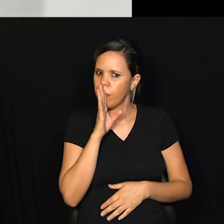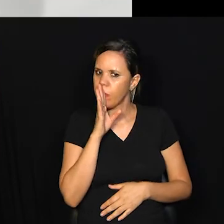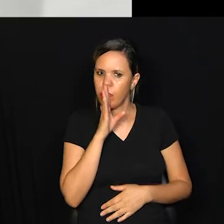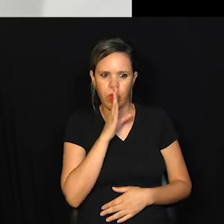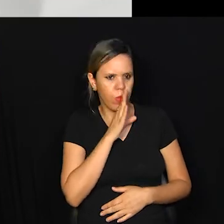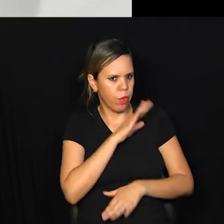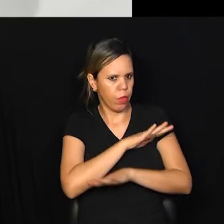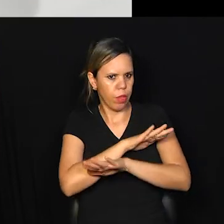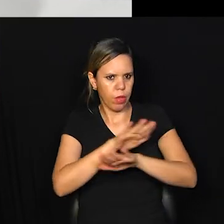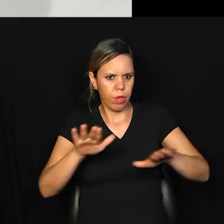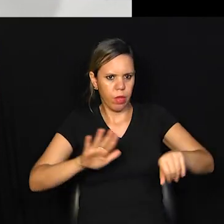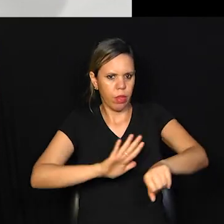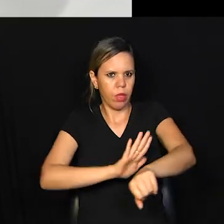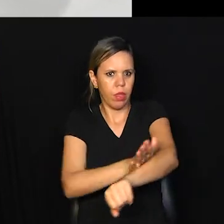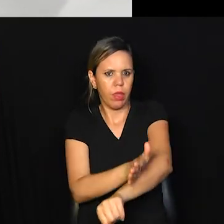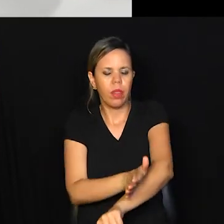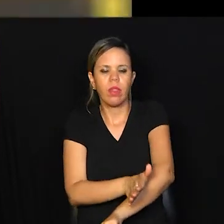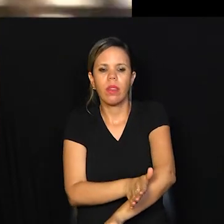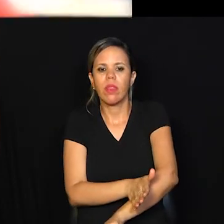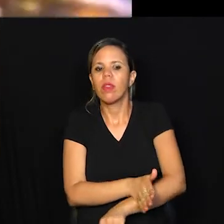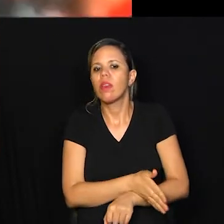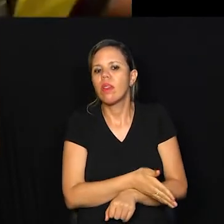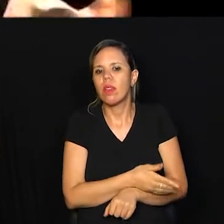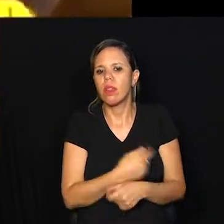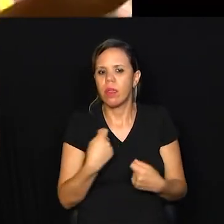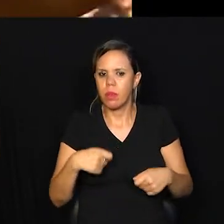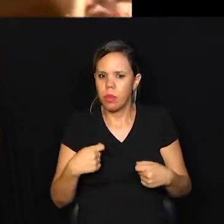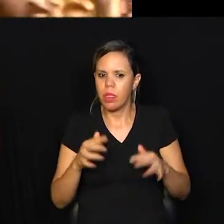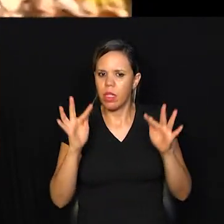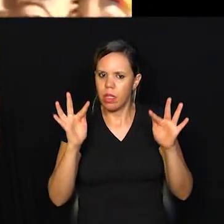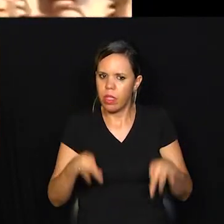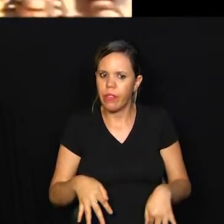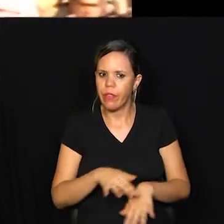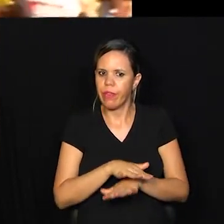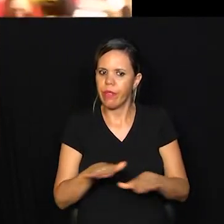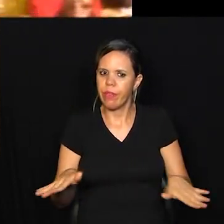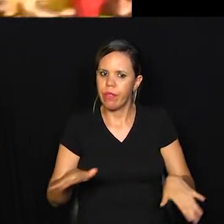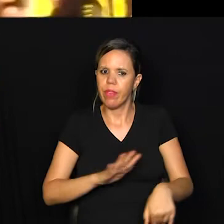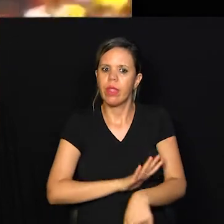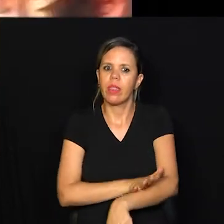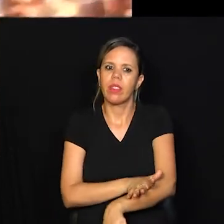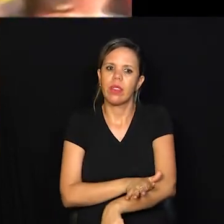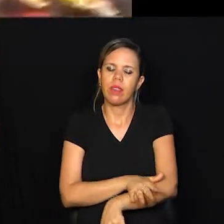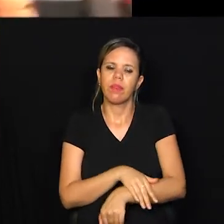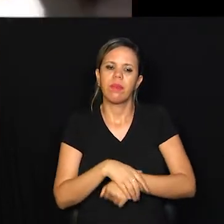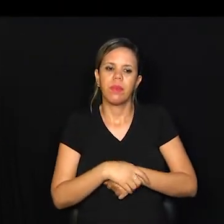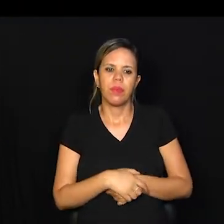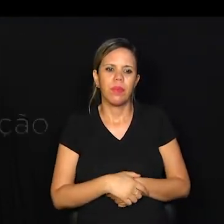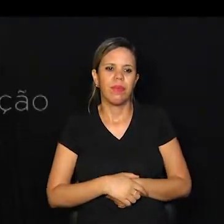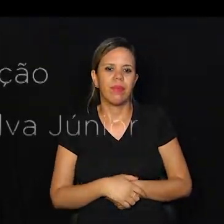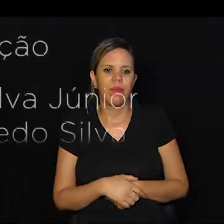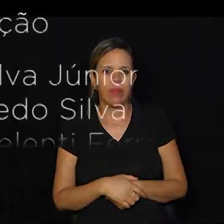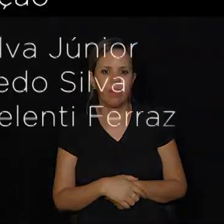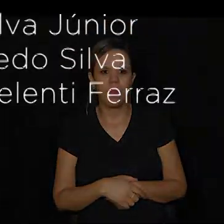calar. Chega de racismo aqui, tem que ter fim.